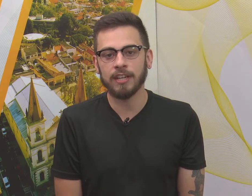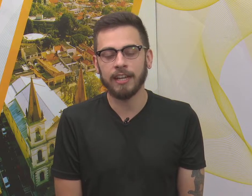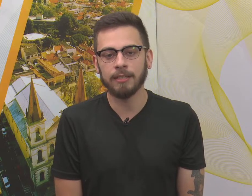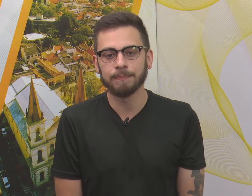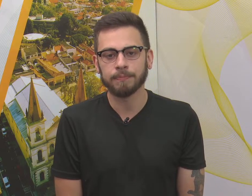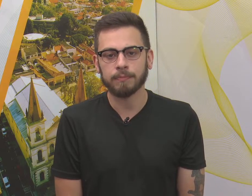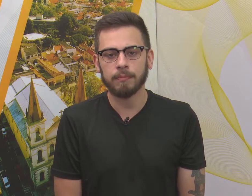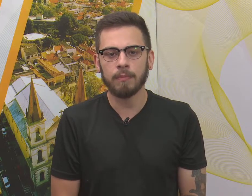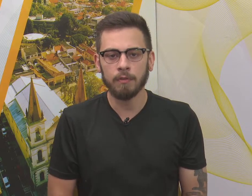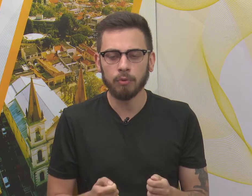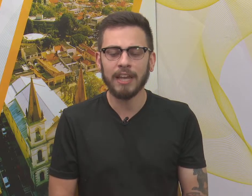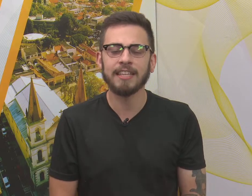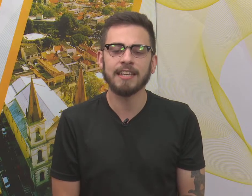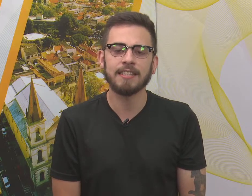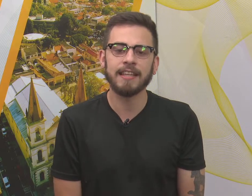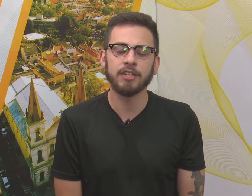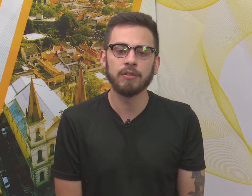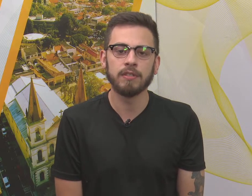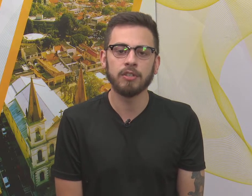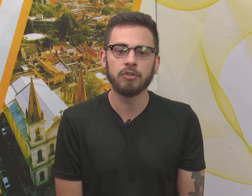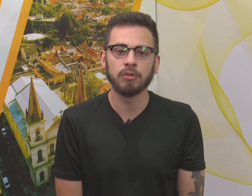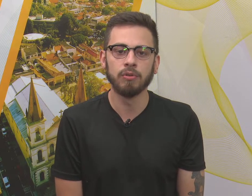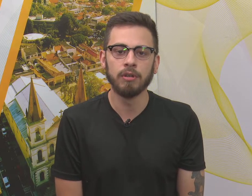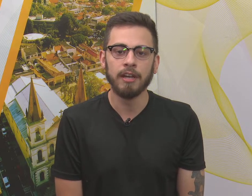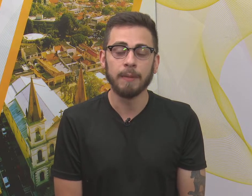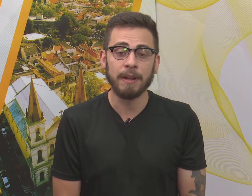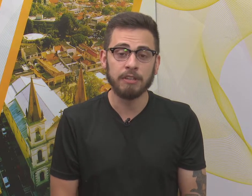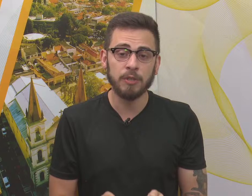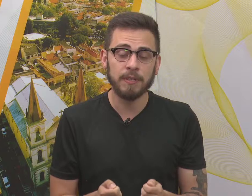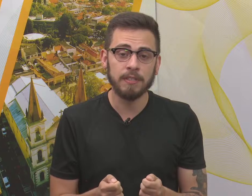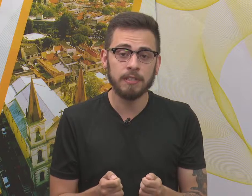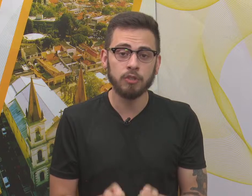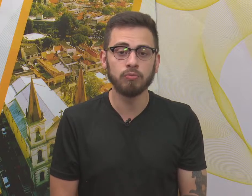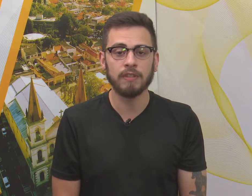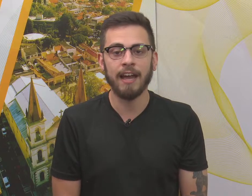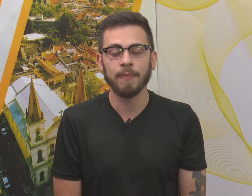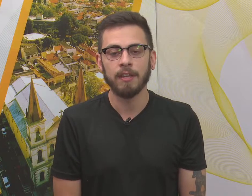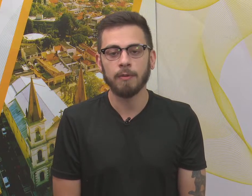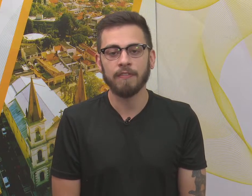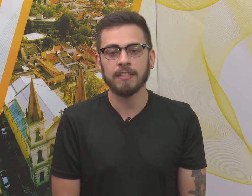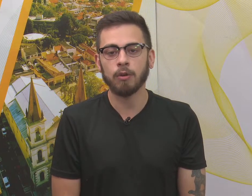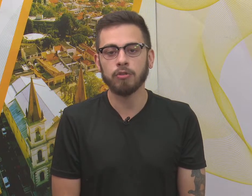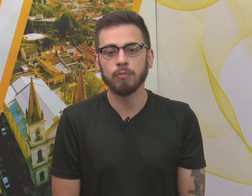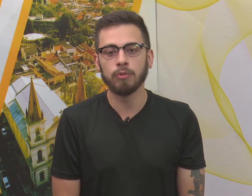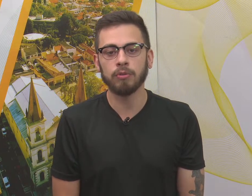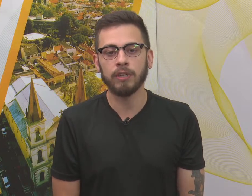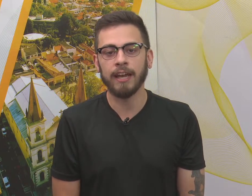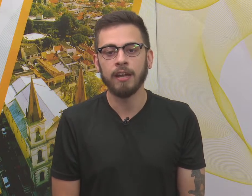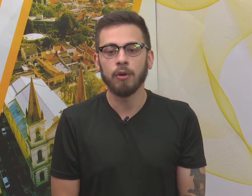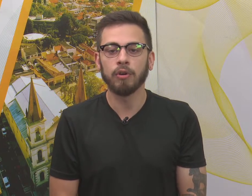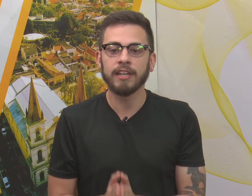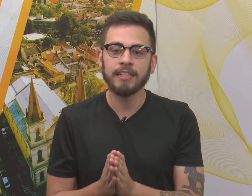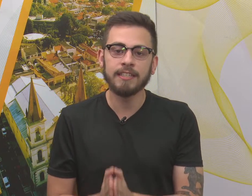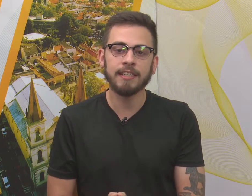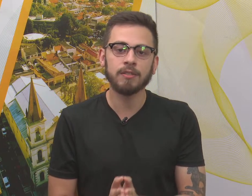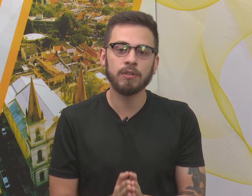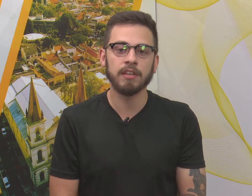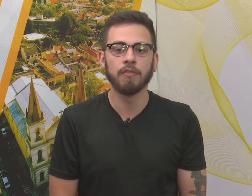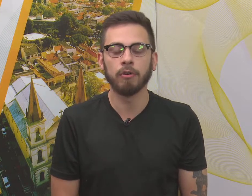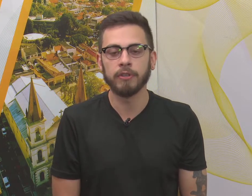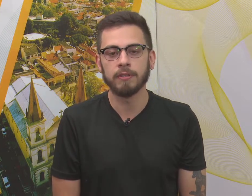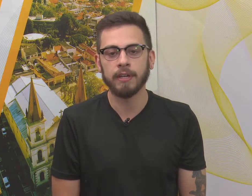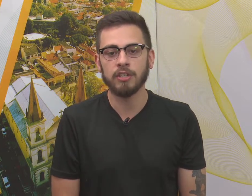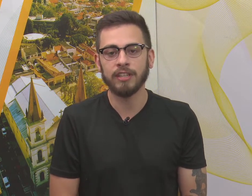fazer Jacareí voltar a ser essa cidade que nos enche de orgulho, e para isso a gente precisa se juntar. Tem uma frase que eu gosto muito que é: organizem as